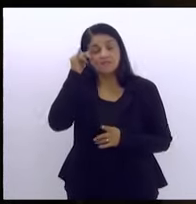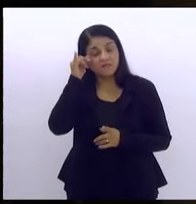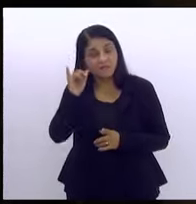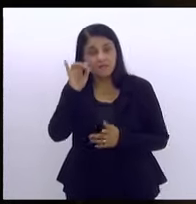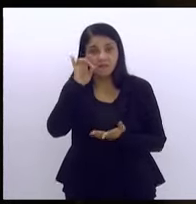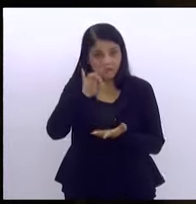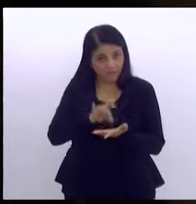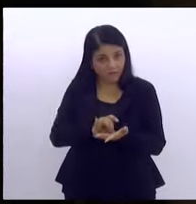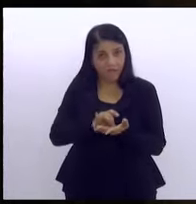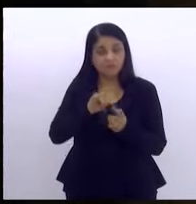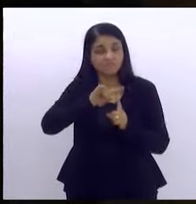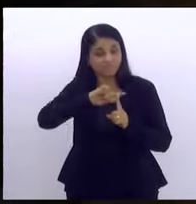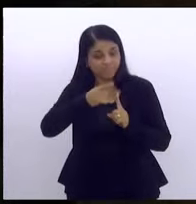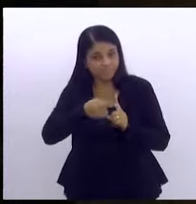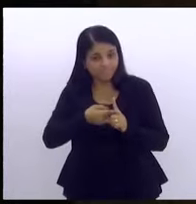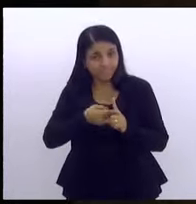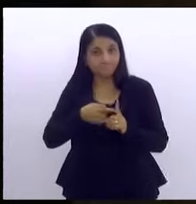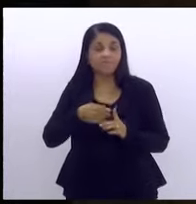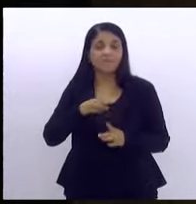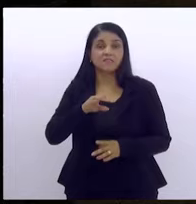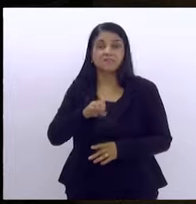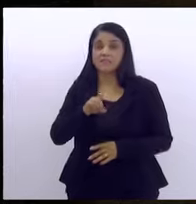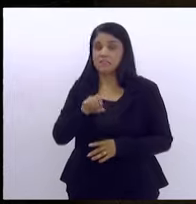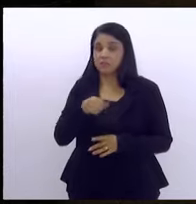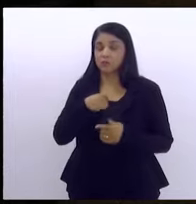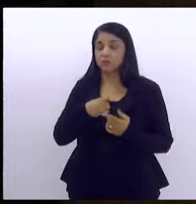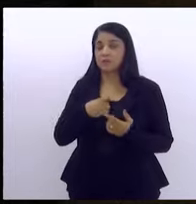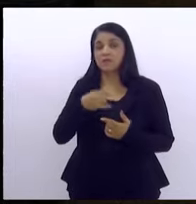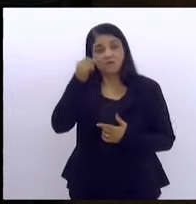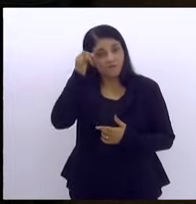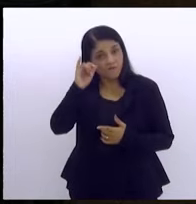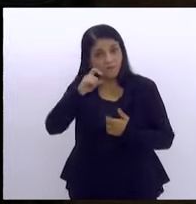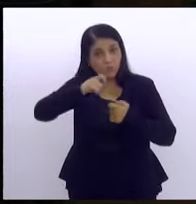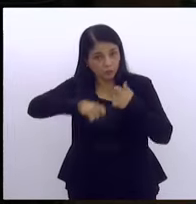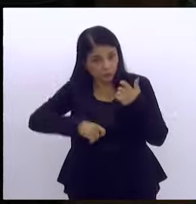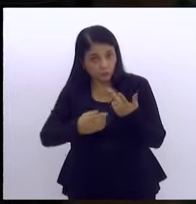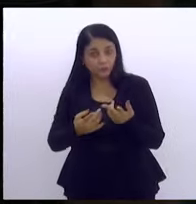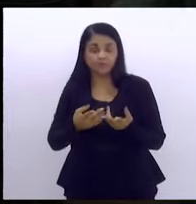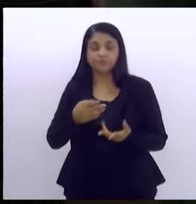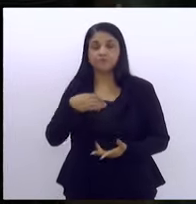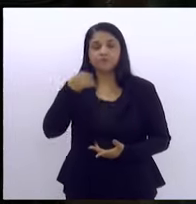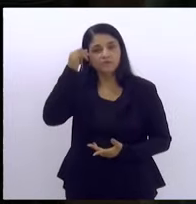precoce, previne estupro, previne